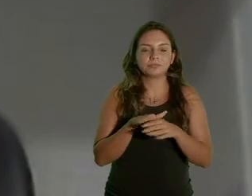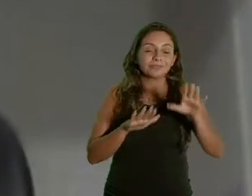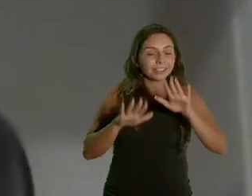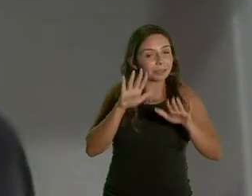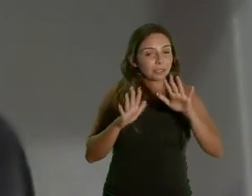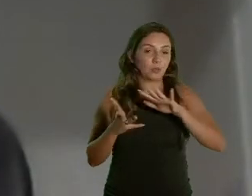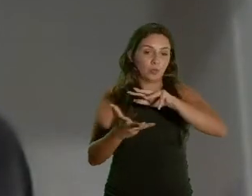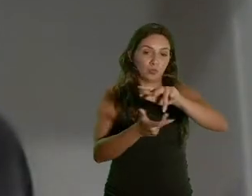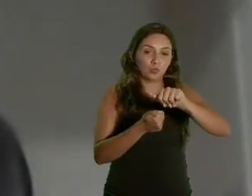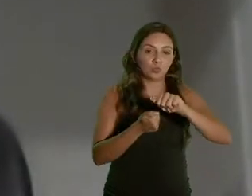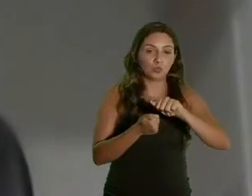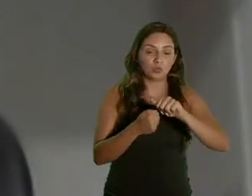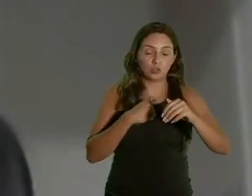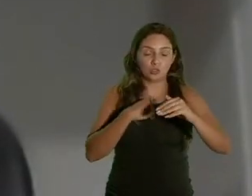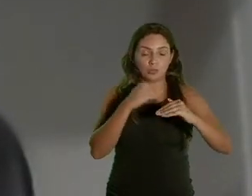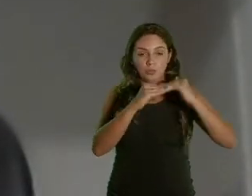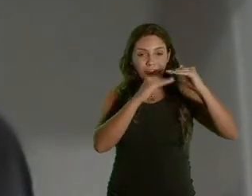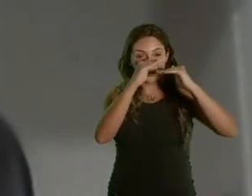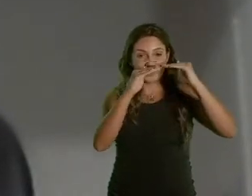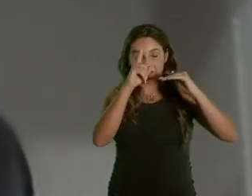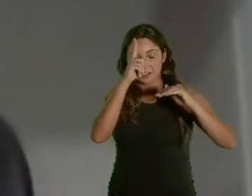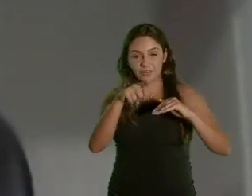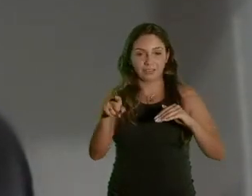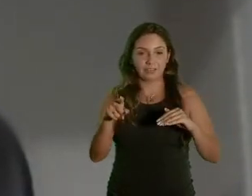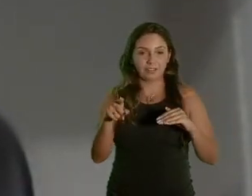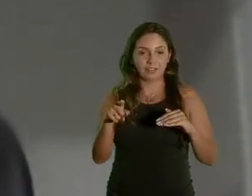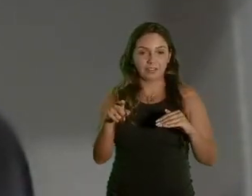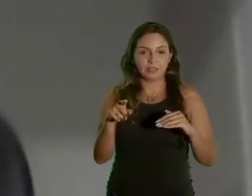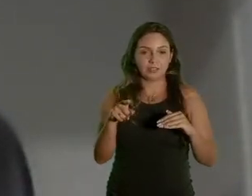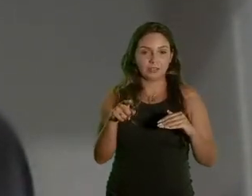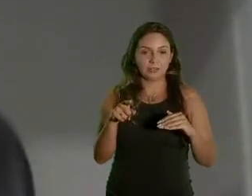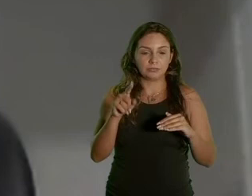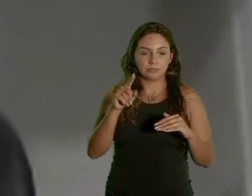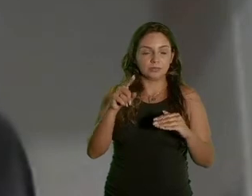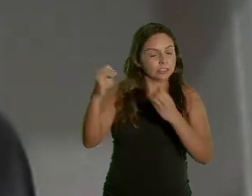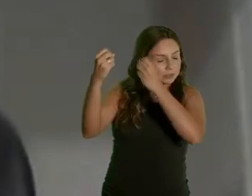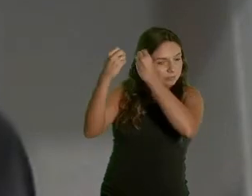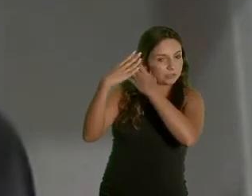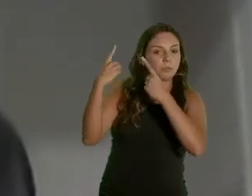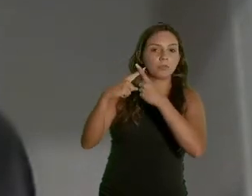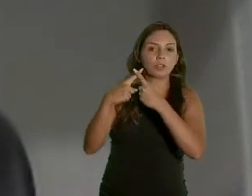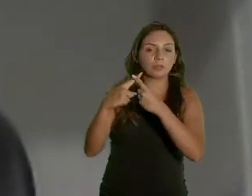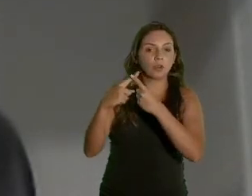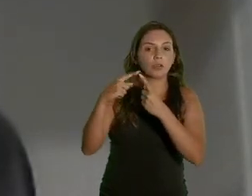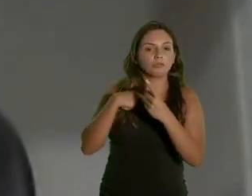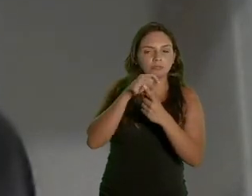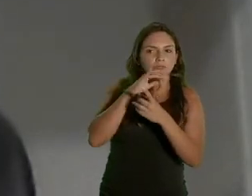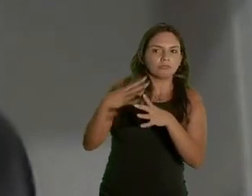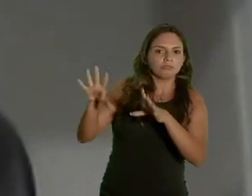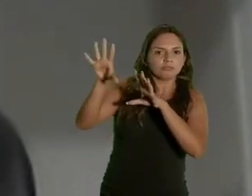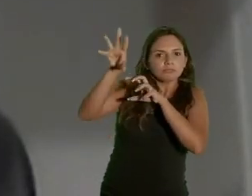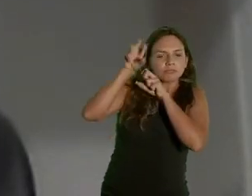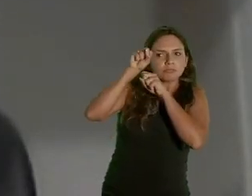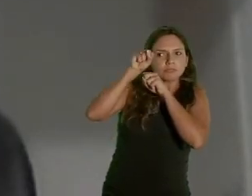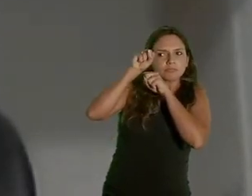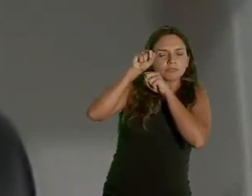depende do mundo. O meu processo criativo, ele é instantâneo na questão de inspiração, porque assim que eu recebo uma inspiração, eu faço